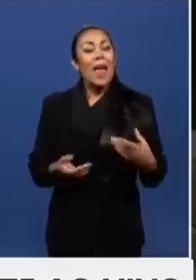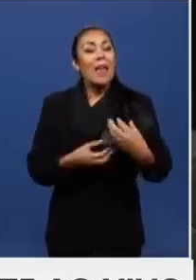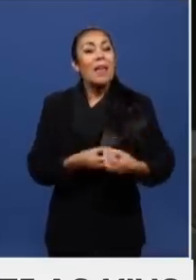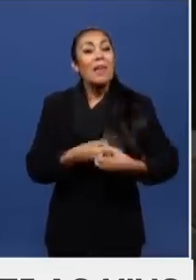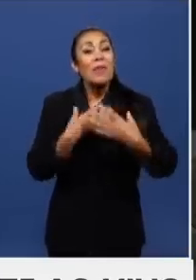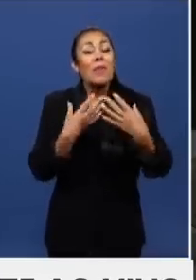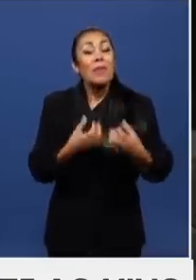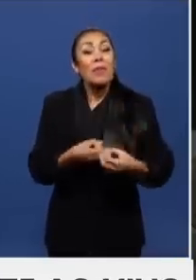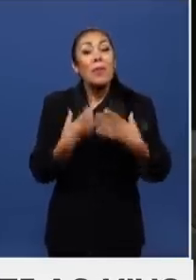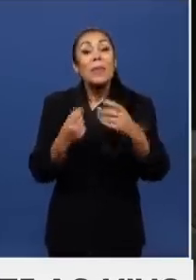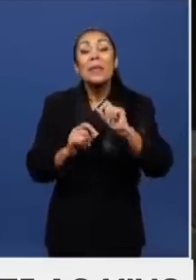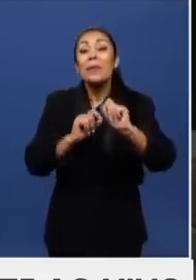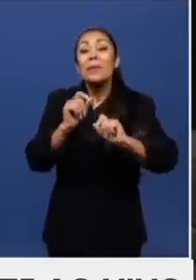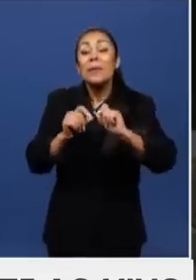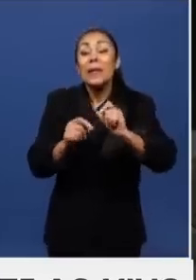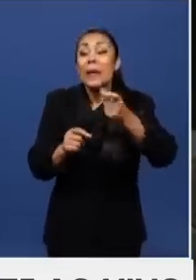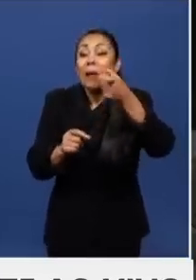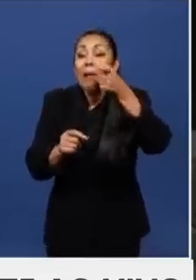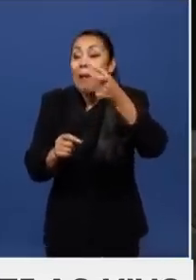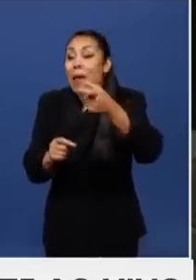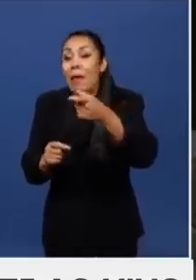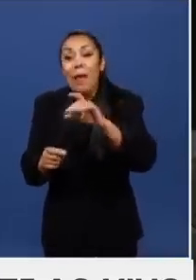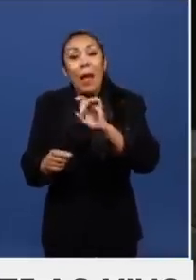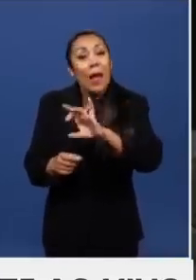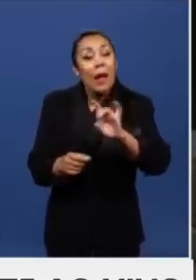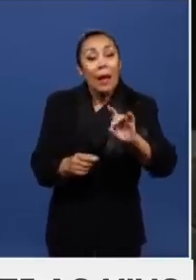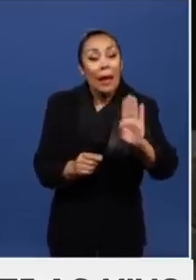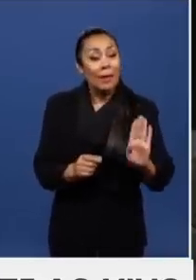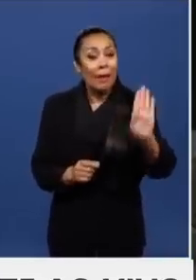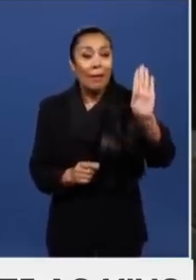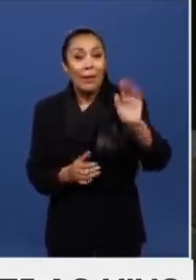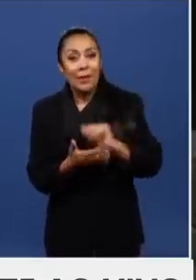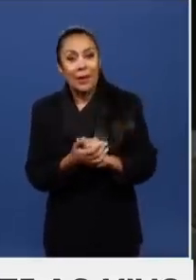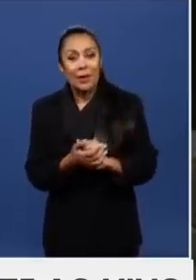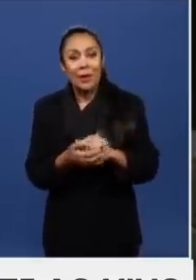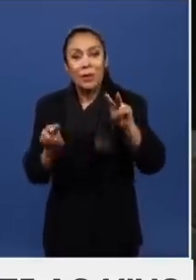informação de o que interessa para cada candidato, porque os temas quem escolhe são eles.